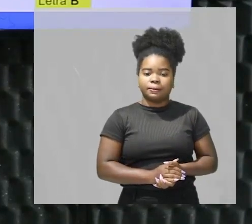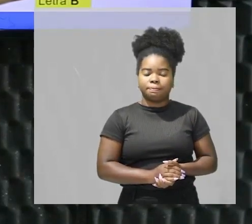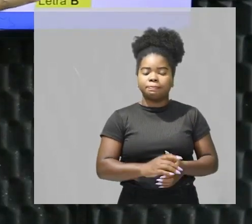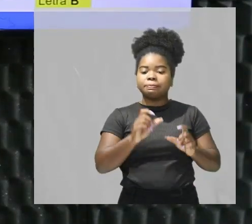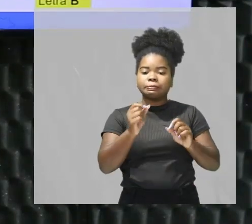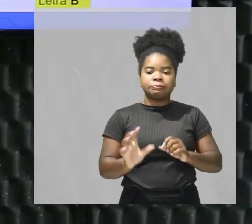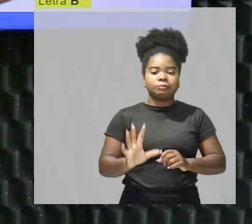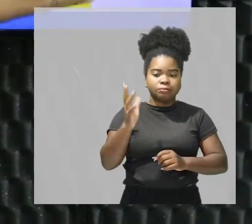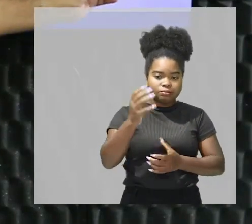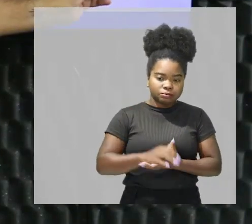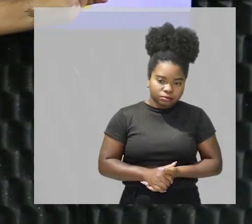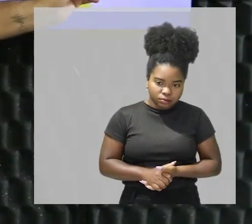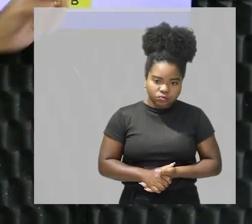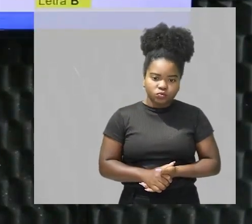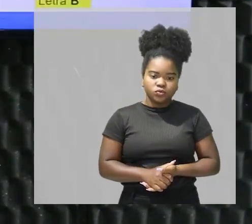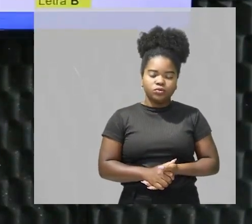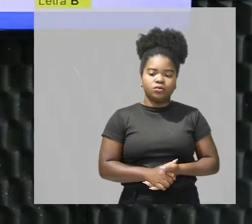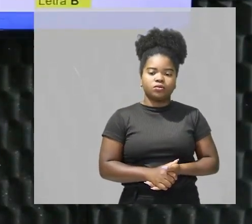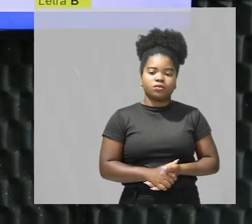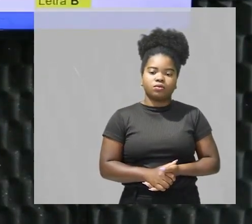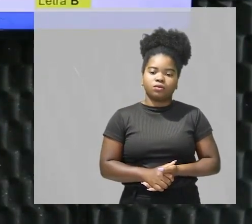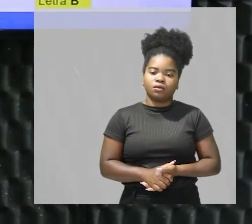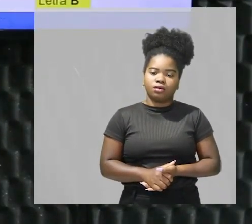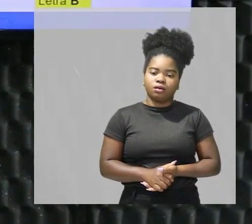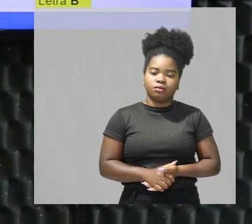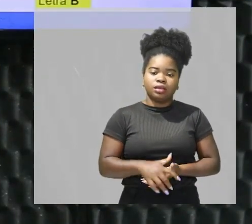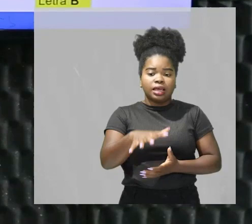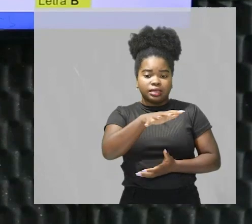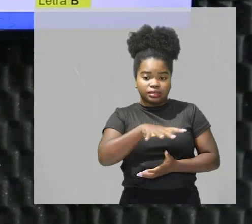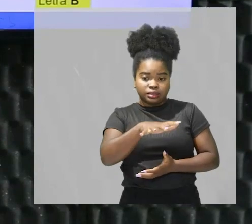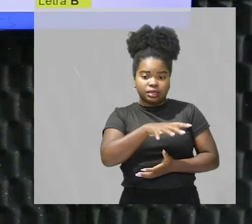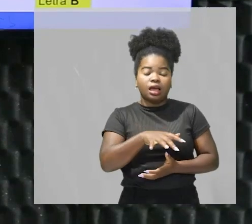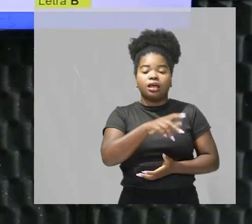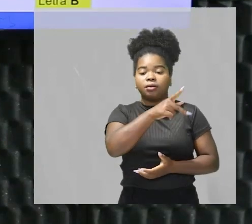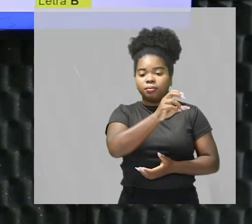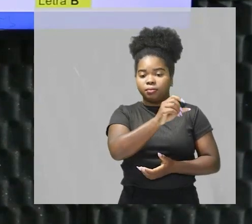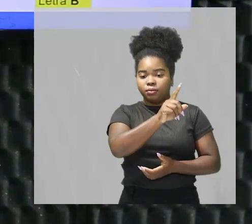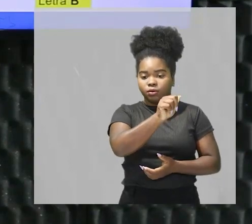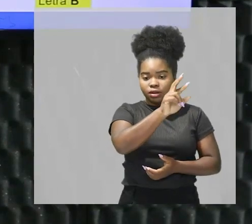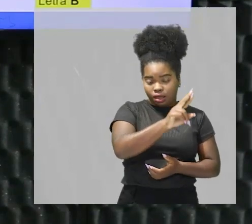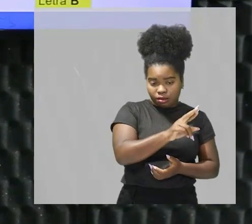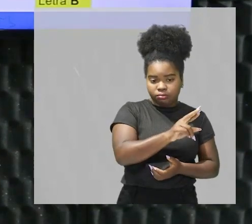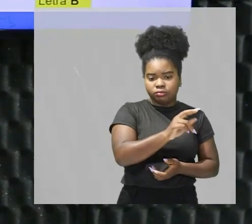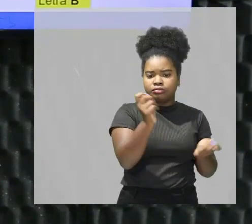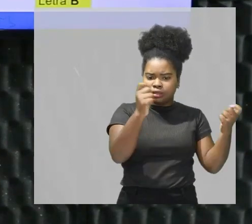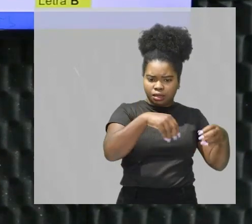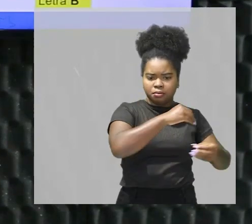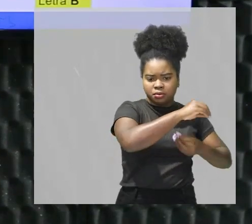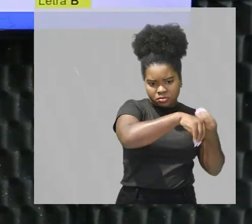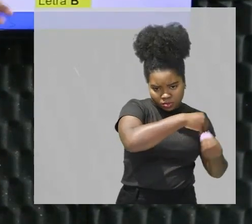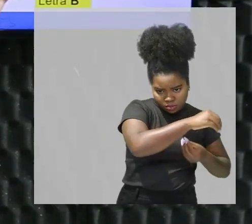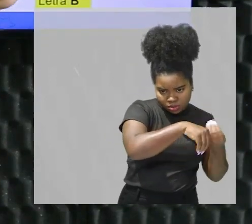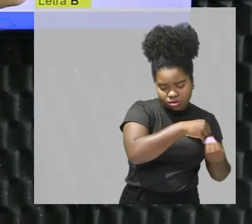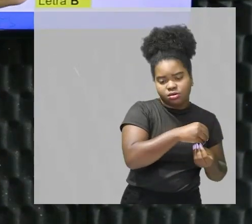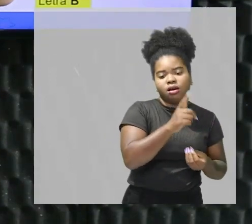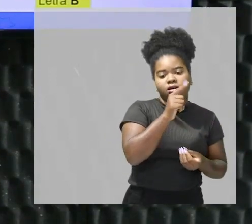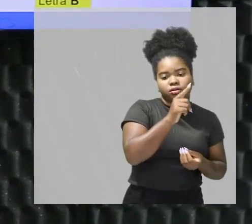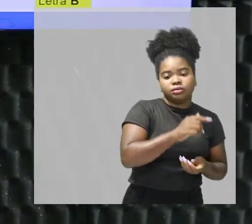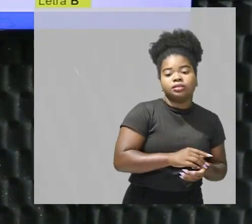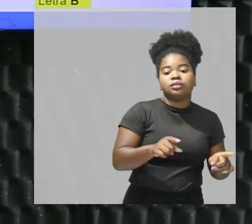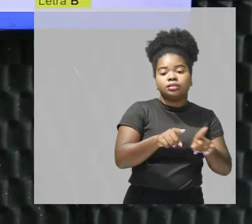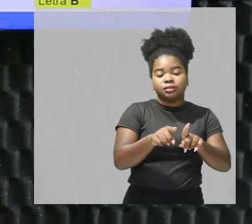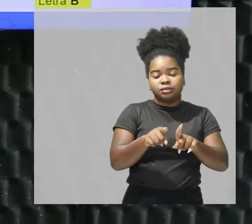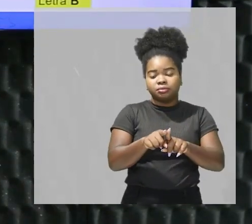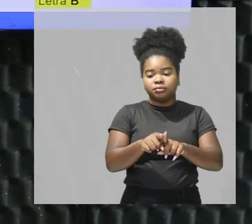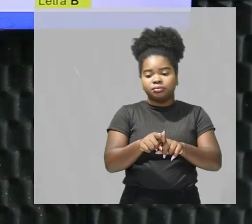Essa região polar, ela vai ter afinidade com a água. Ok? E a região